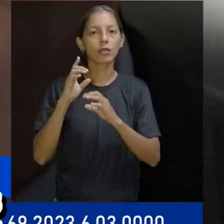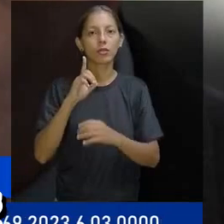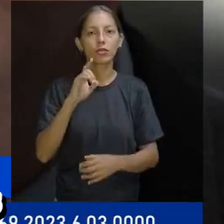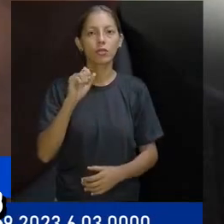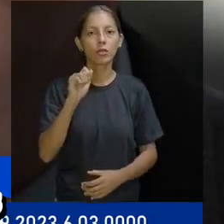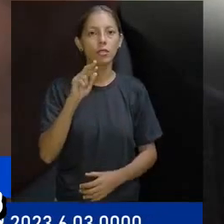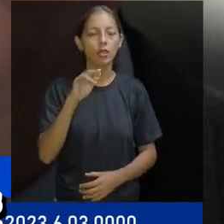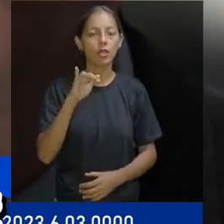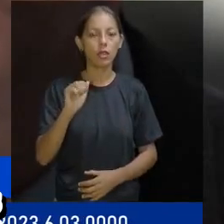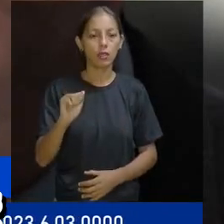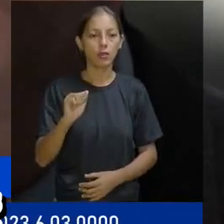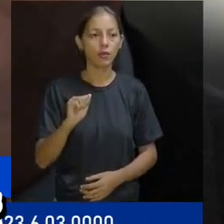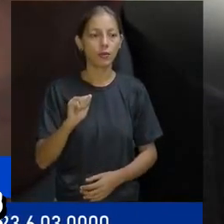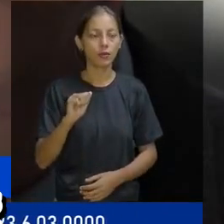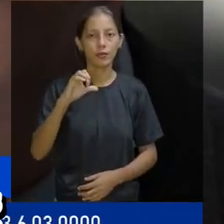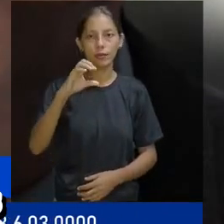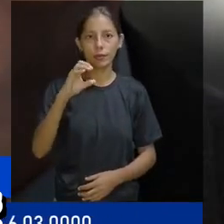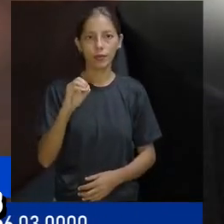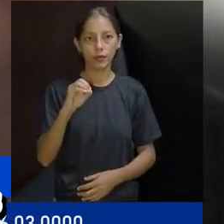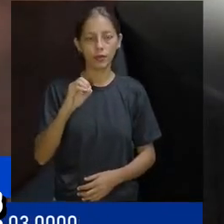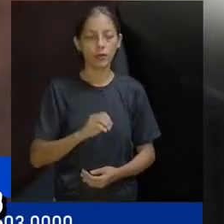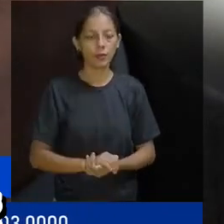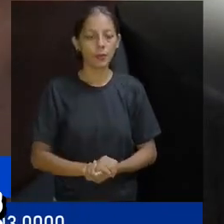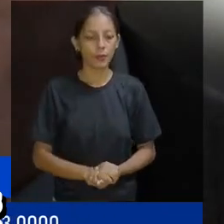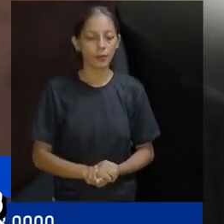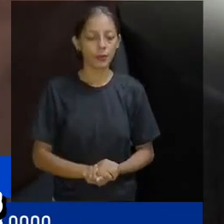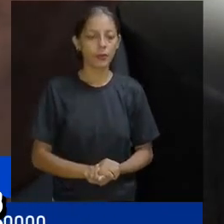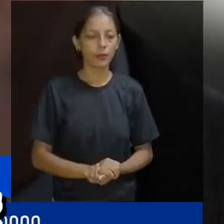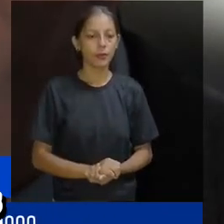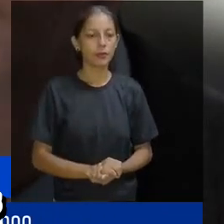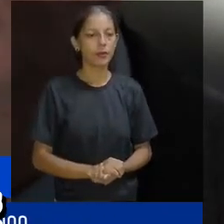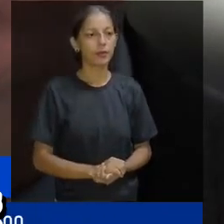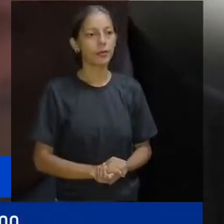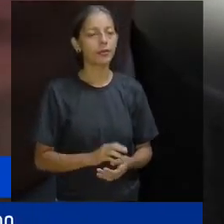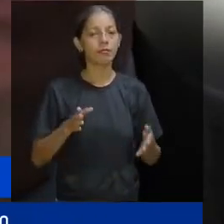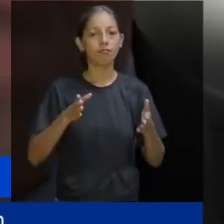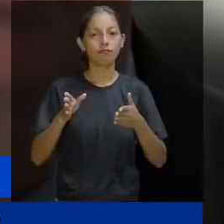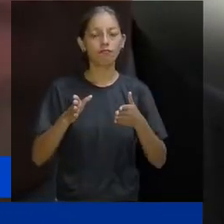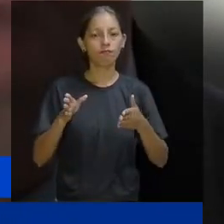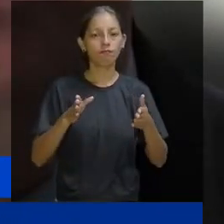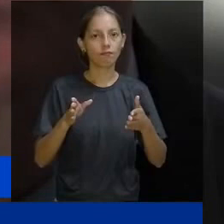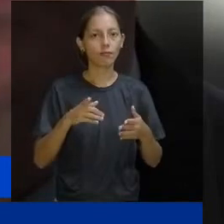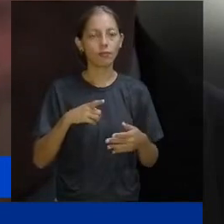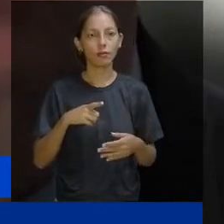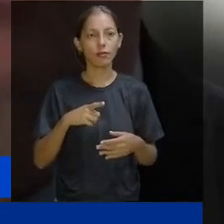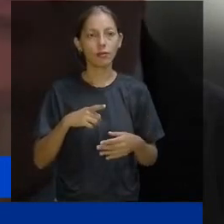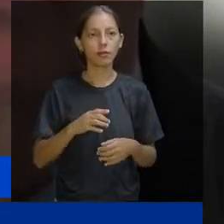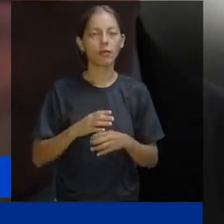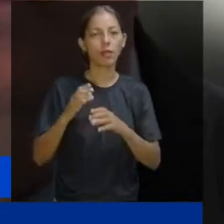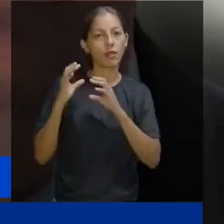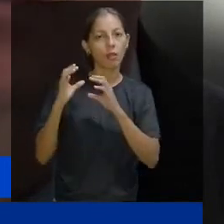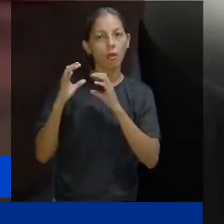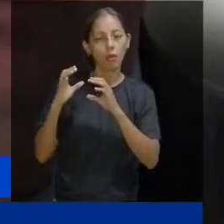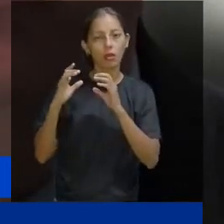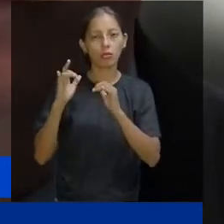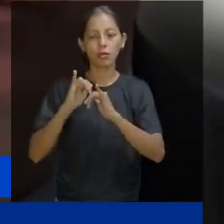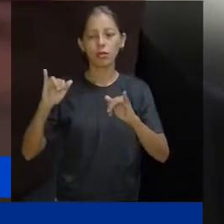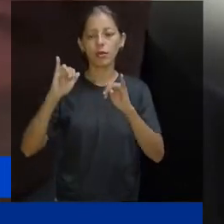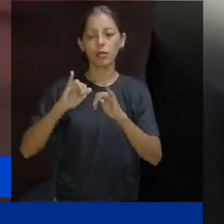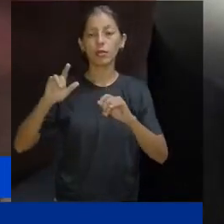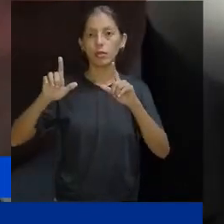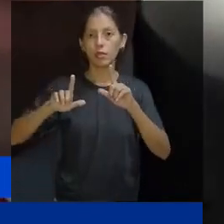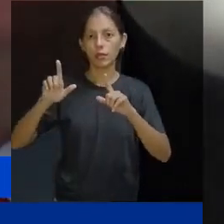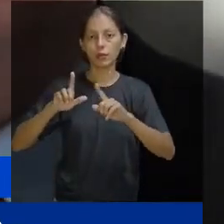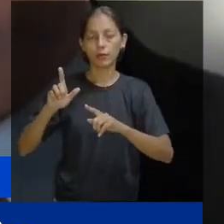90,9, 69.2023. período de 26/8 até 29/9, inserções e programas exibidos em rádio e televisão,